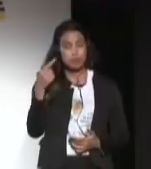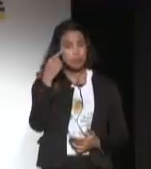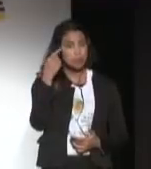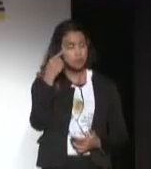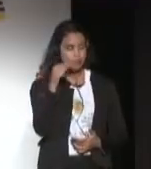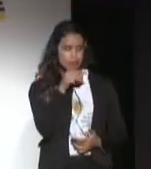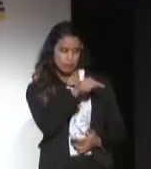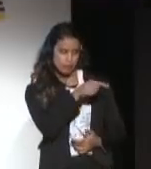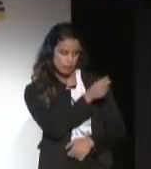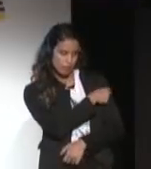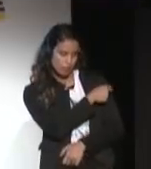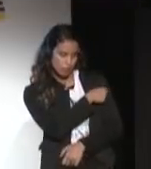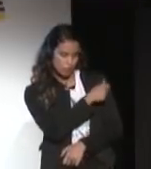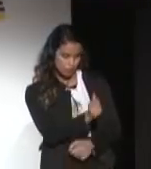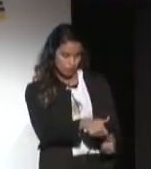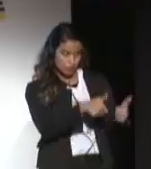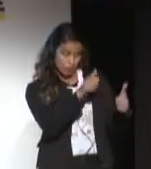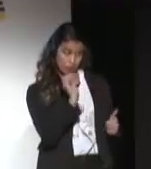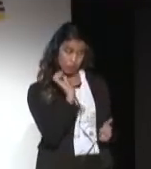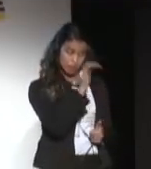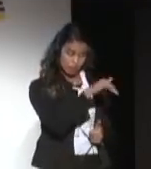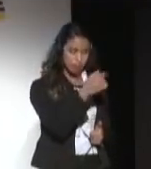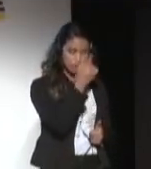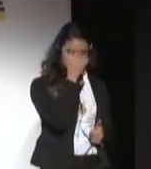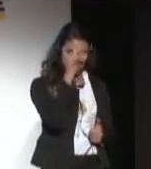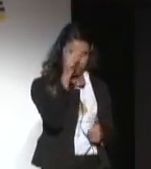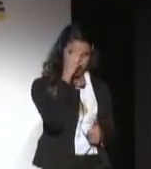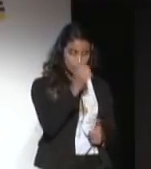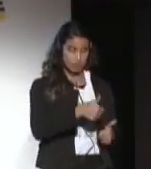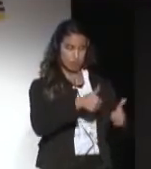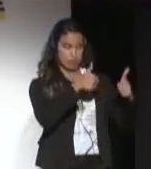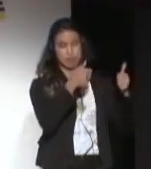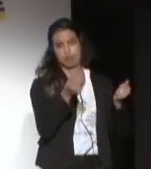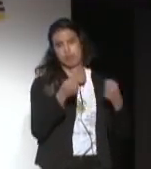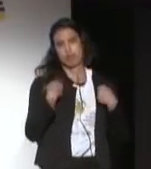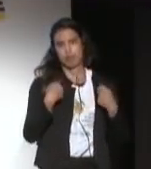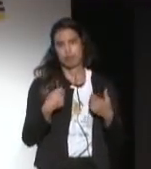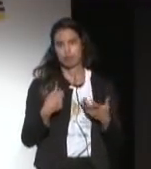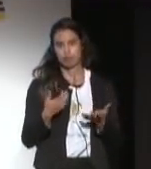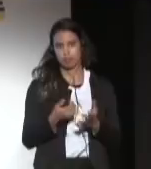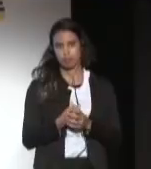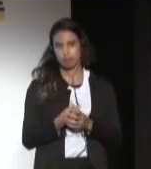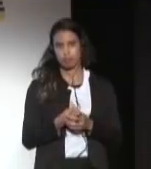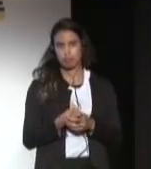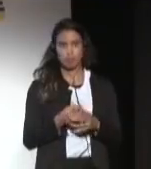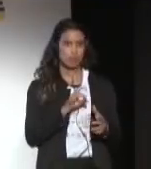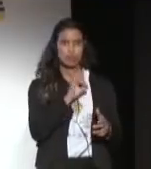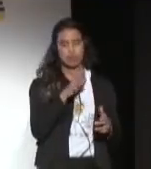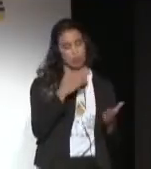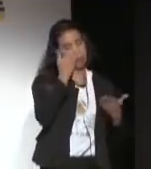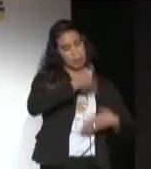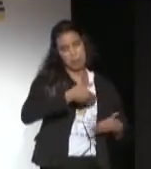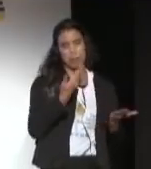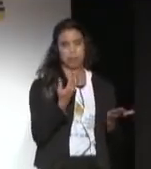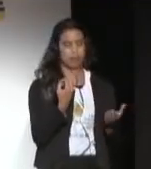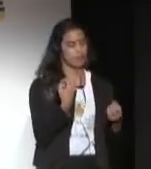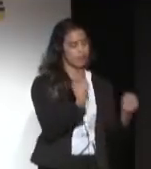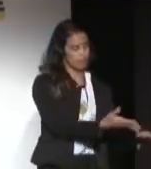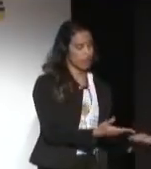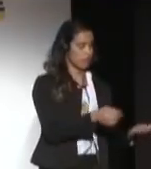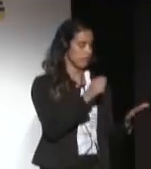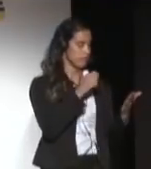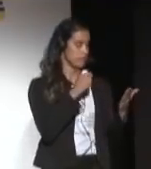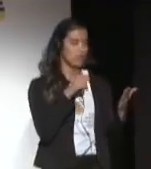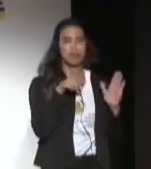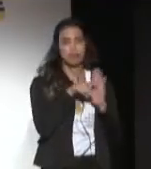aquela coisa antiquada, aquela velha estratégia de transmissão onde eu passo uma informação e você anota, eu dou uma prova, você repete as mesmas